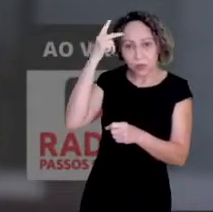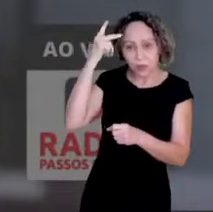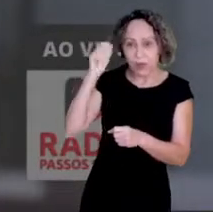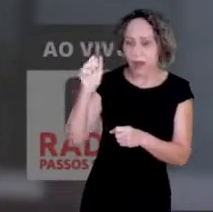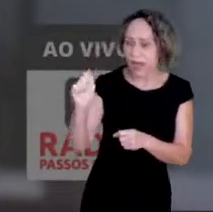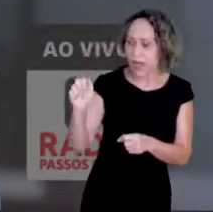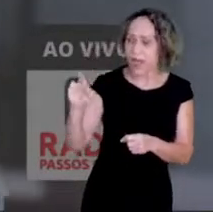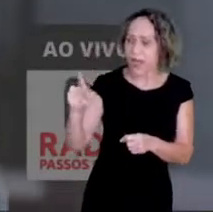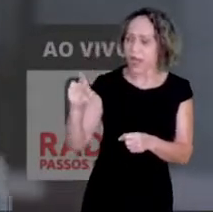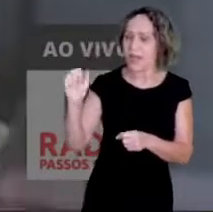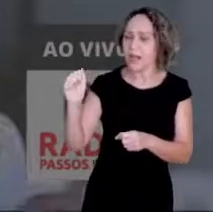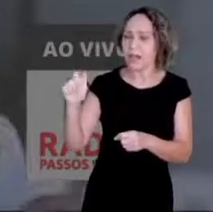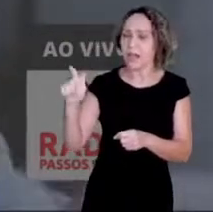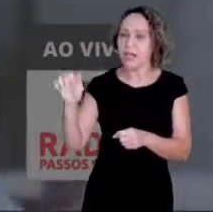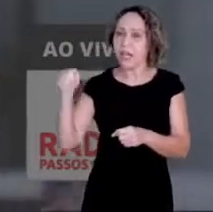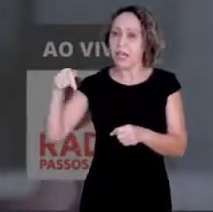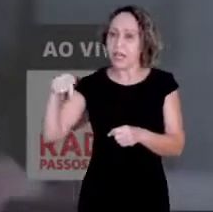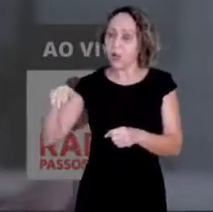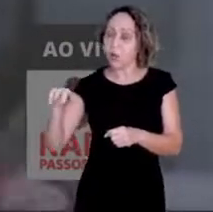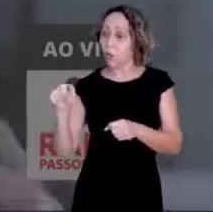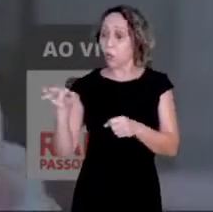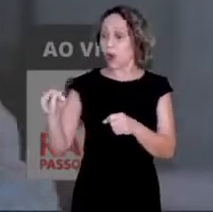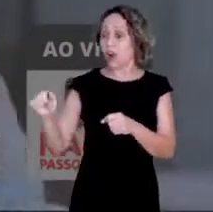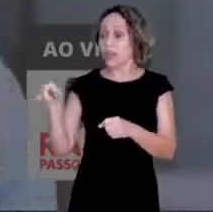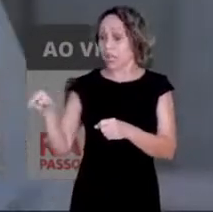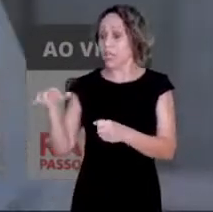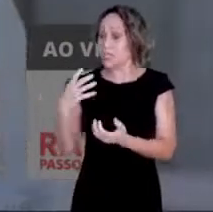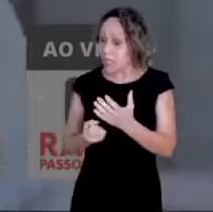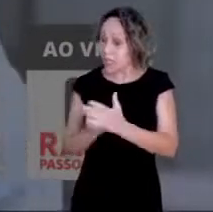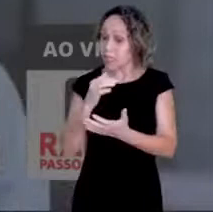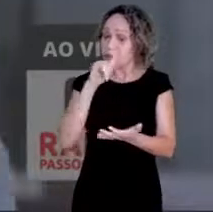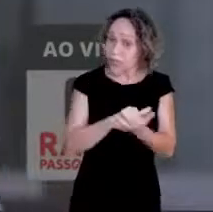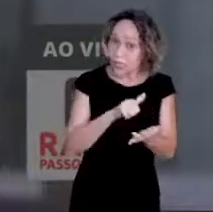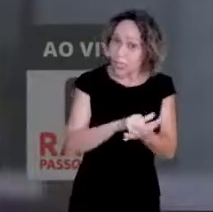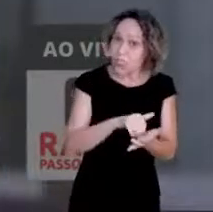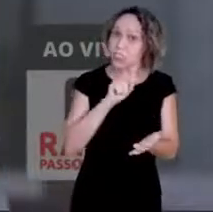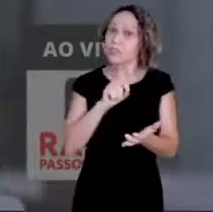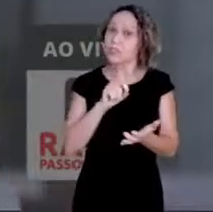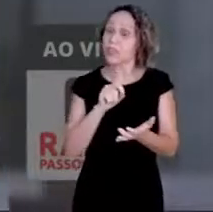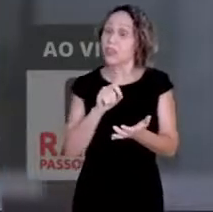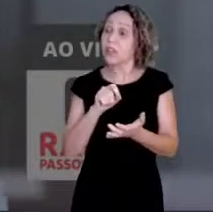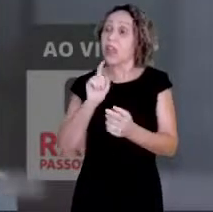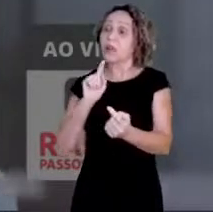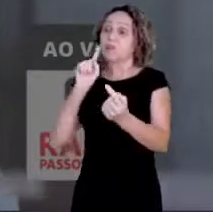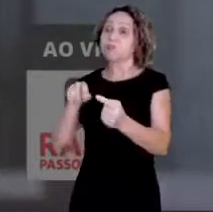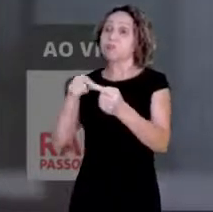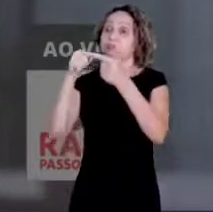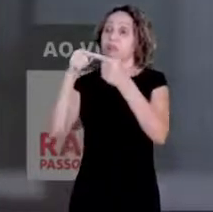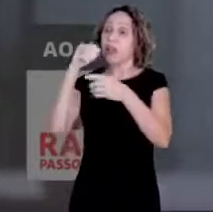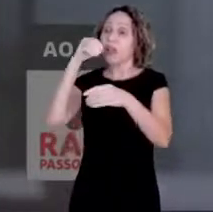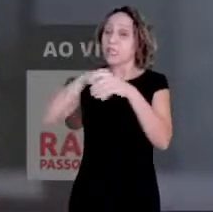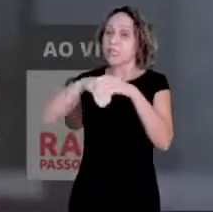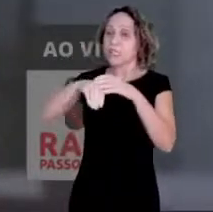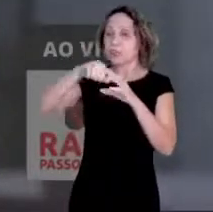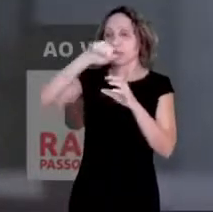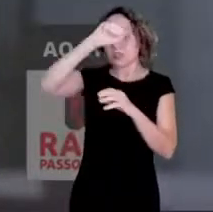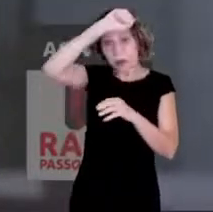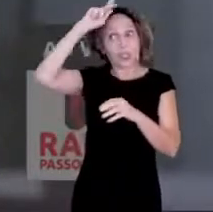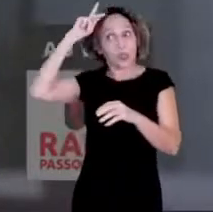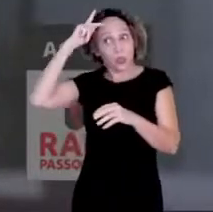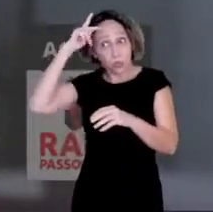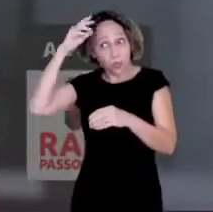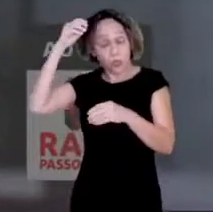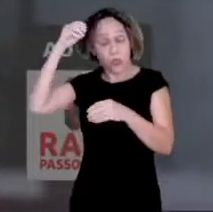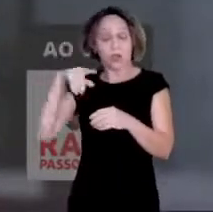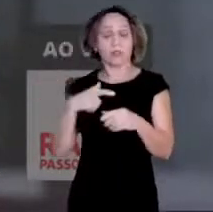que um trabalho quase que escravo é um trabalho, sabe, moderno, que é uma coisa avançada. Não. Isso é um retrocesso